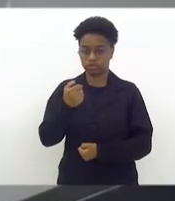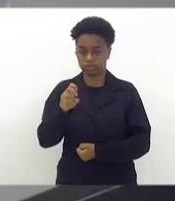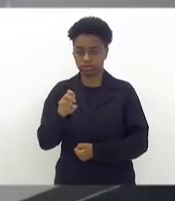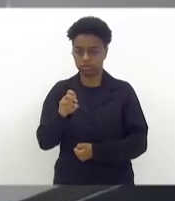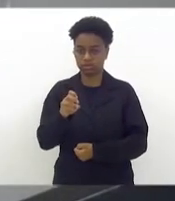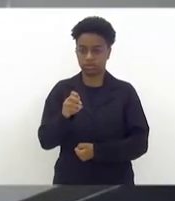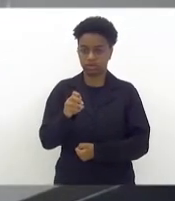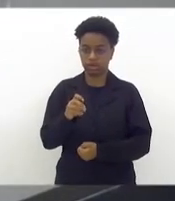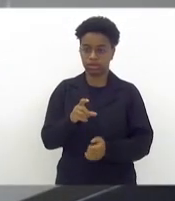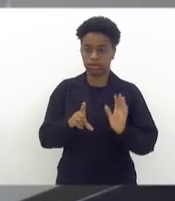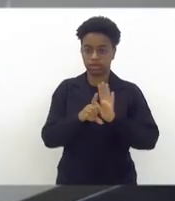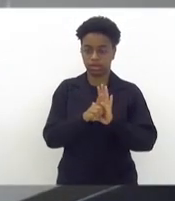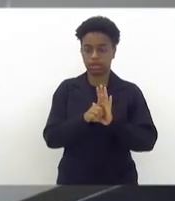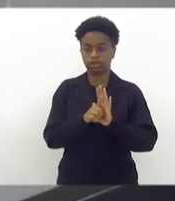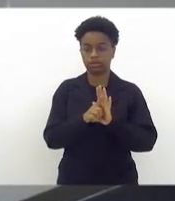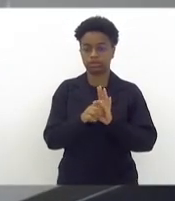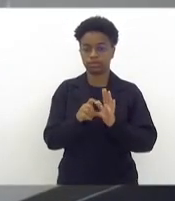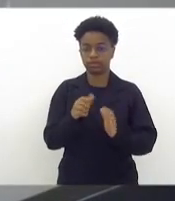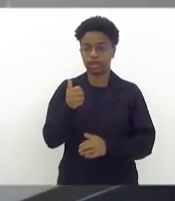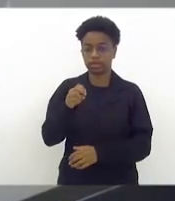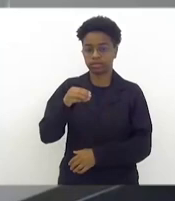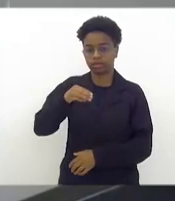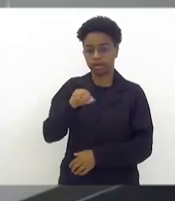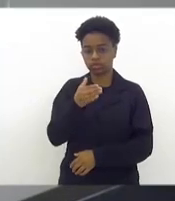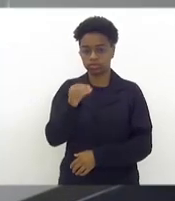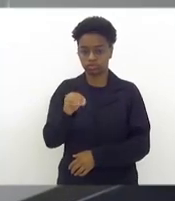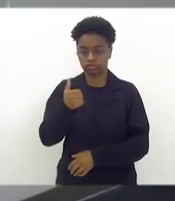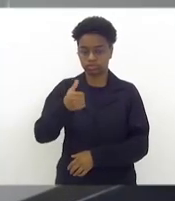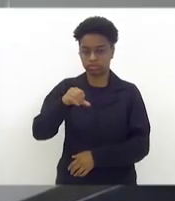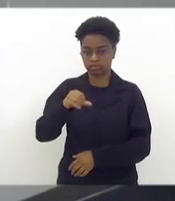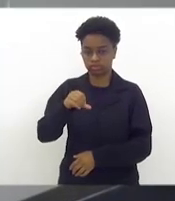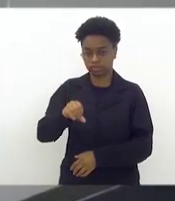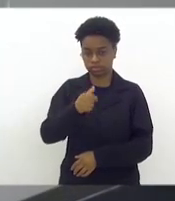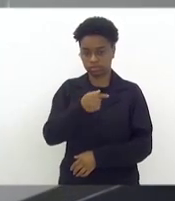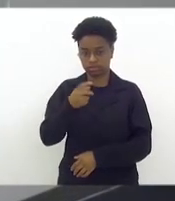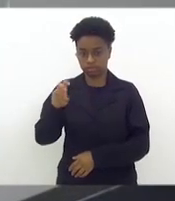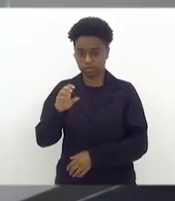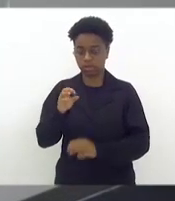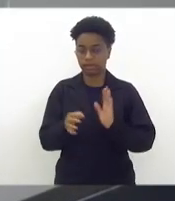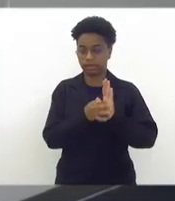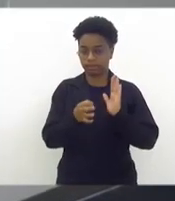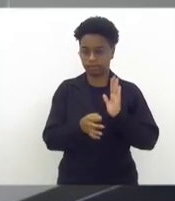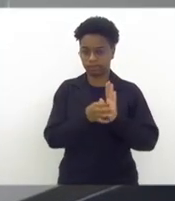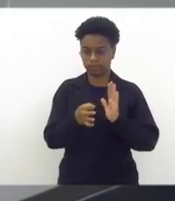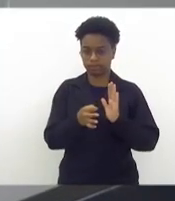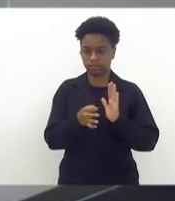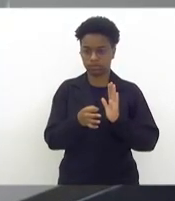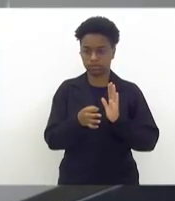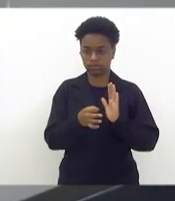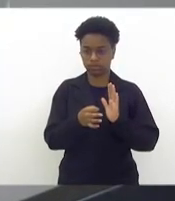de 15 de março de 75. O parecer é pela constitucionalidade com emendas, concluindo